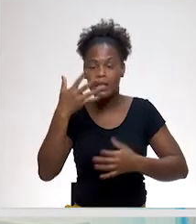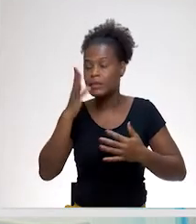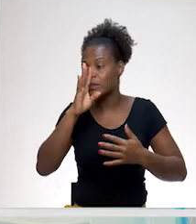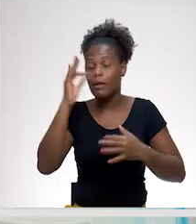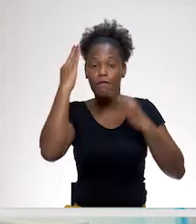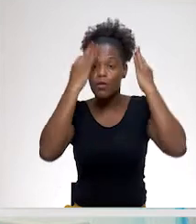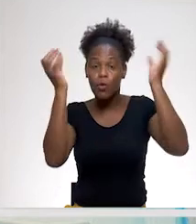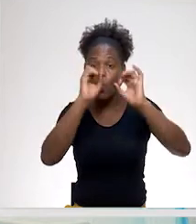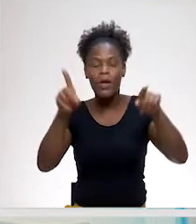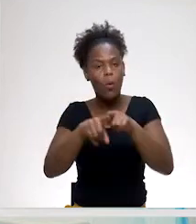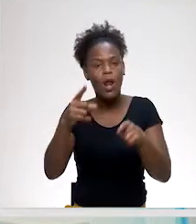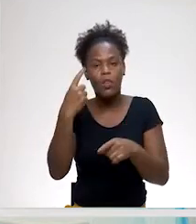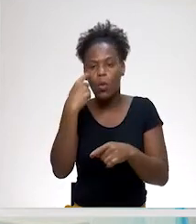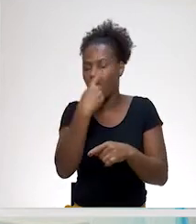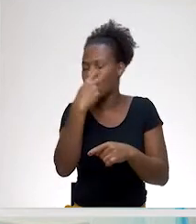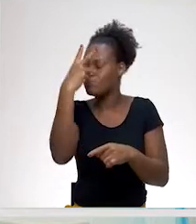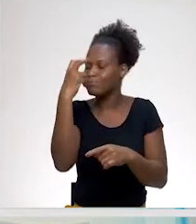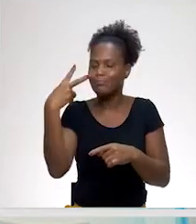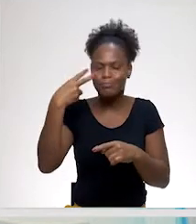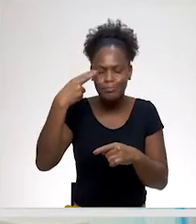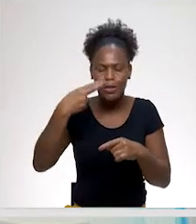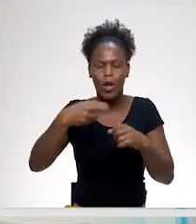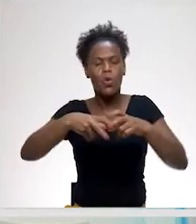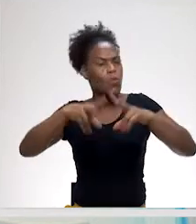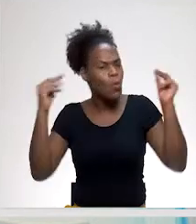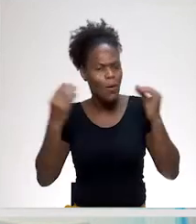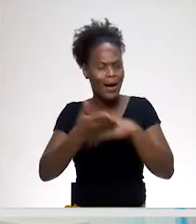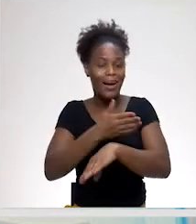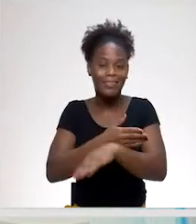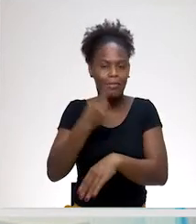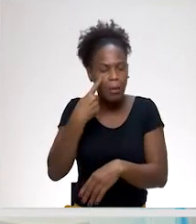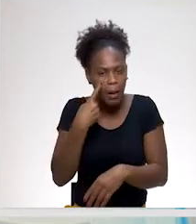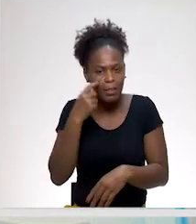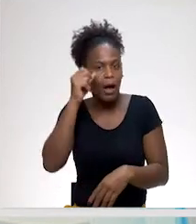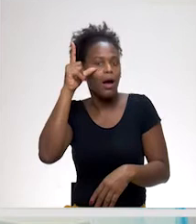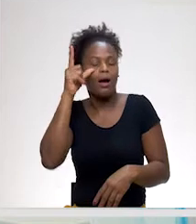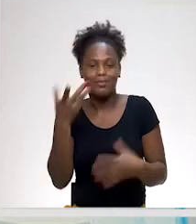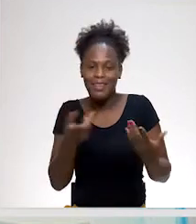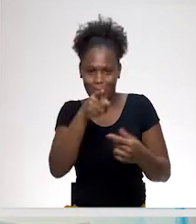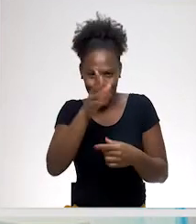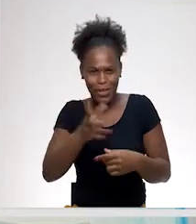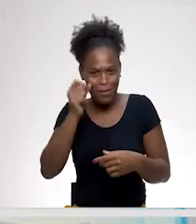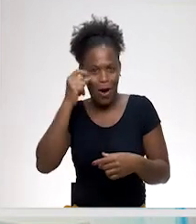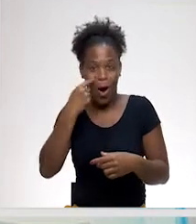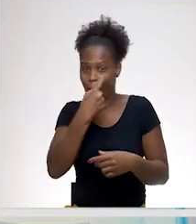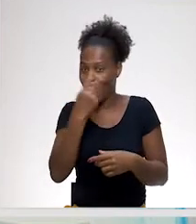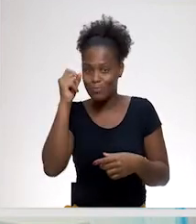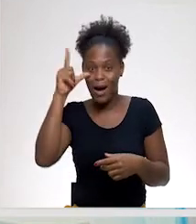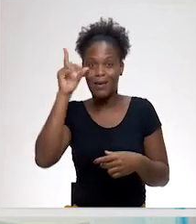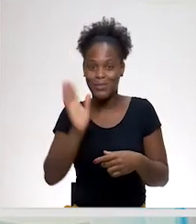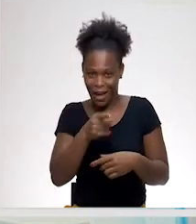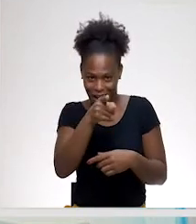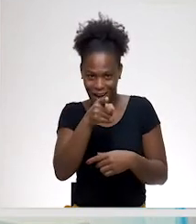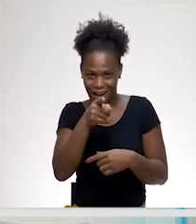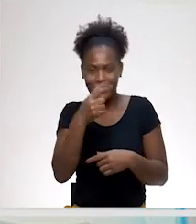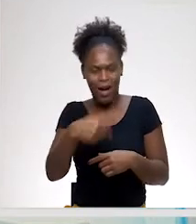filosofar é como ter os olhos fechados sem nunca, ao menos, tentar abri-los. E vocês, já abriram os vossos